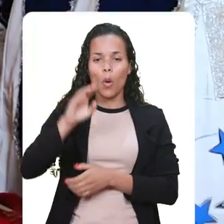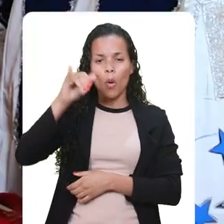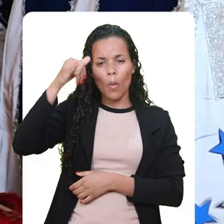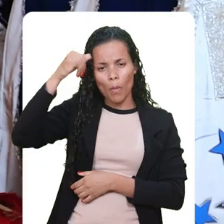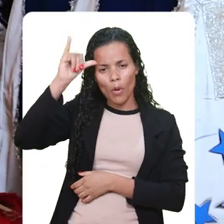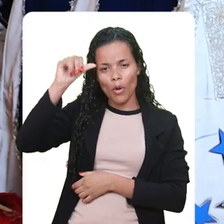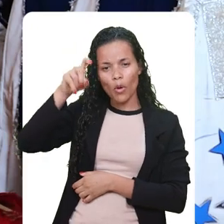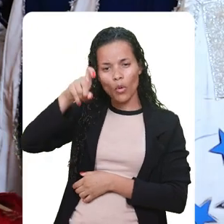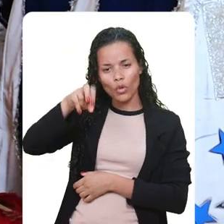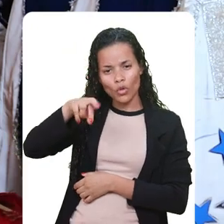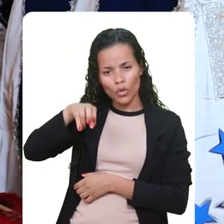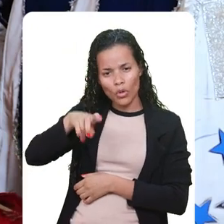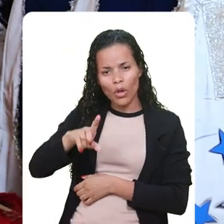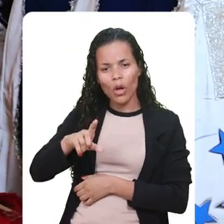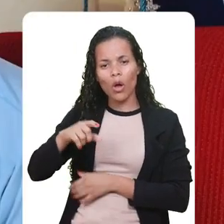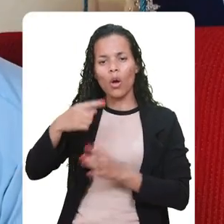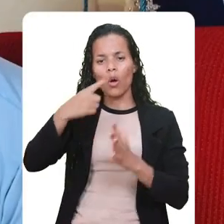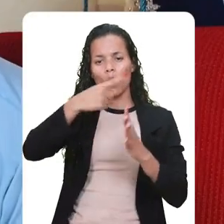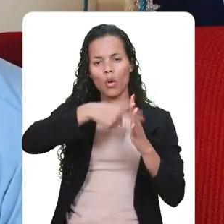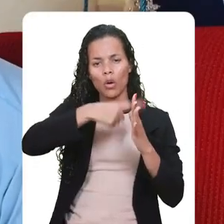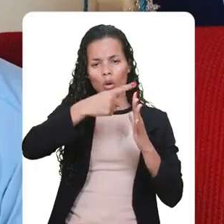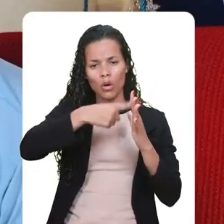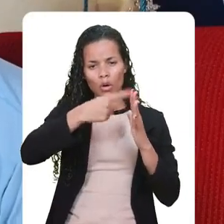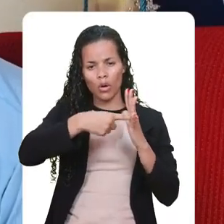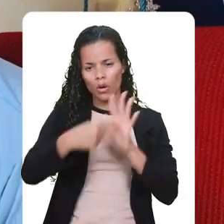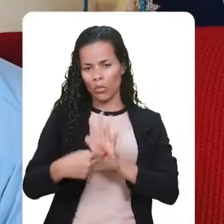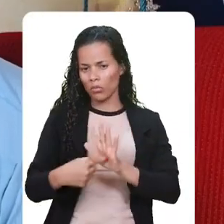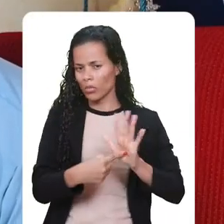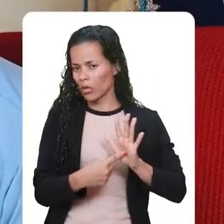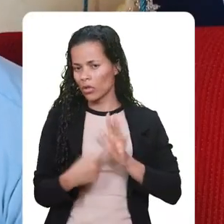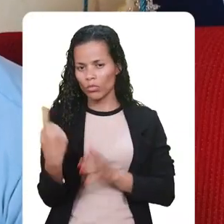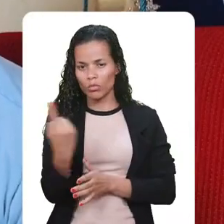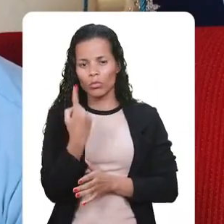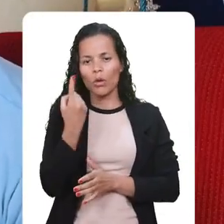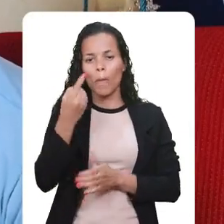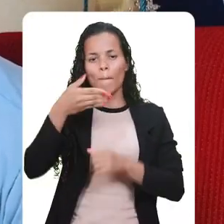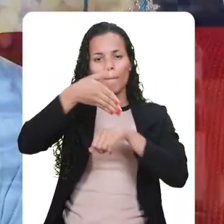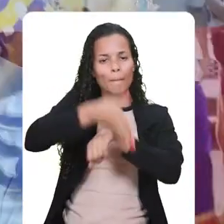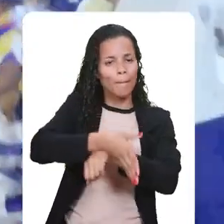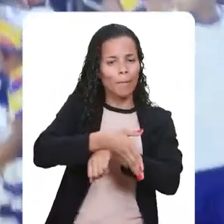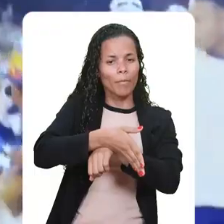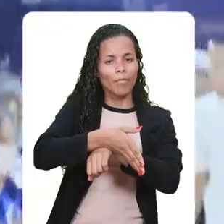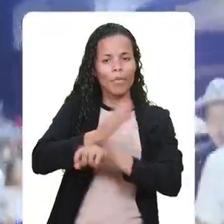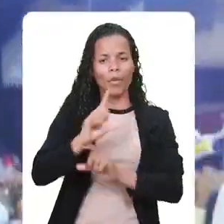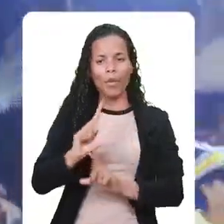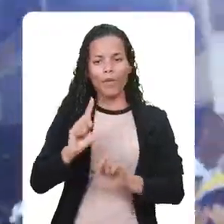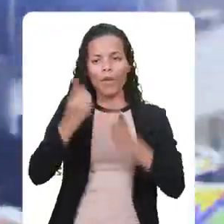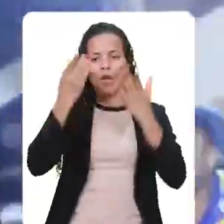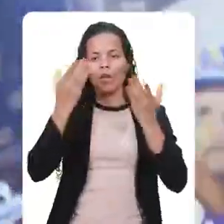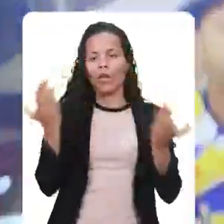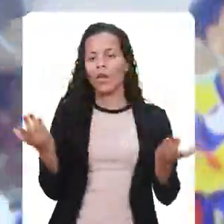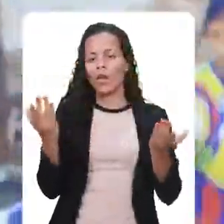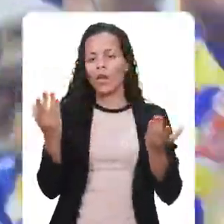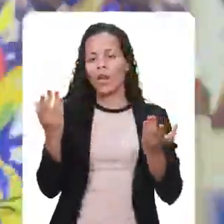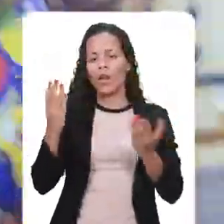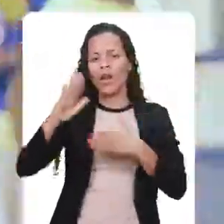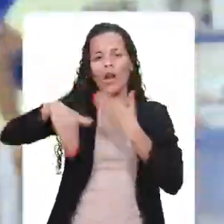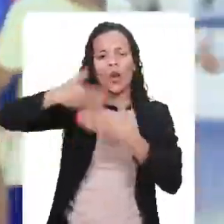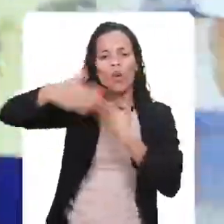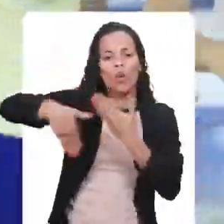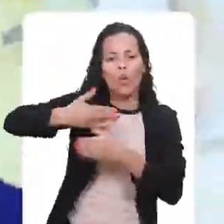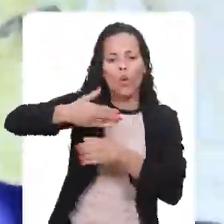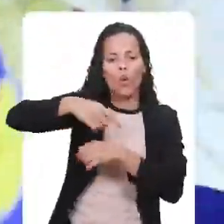tem um calendário anual de apresentação. A gente não só faz parte do carnaval. O carnaval, digamos, é onde o